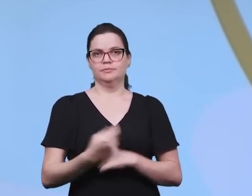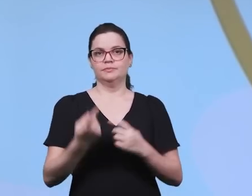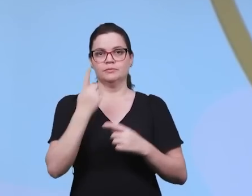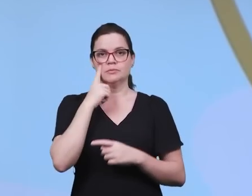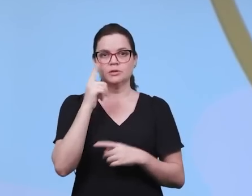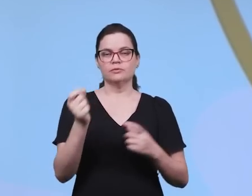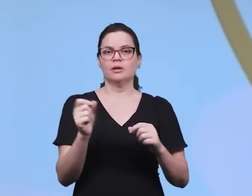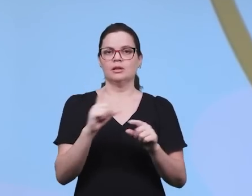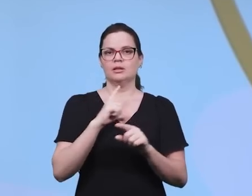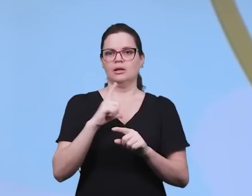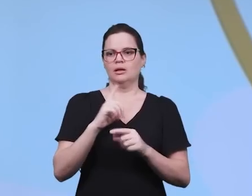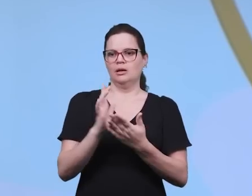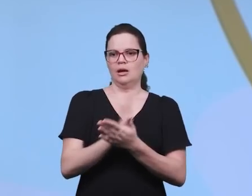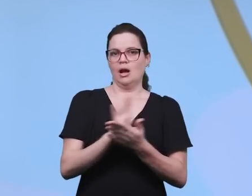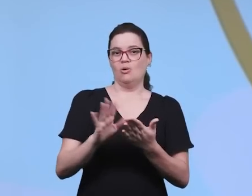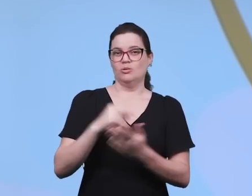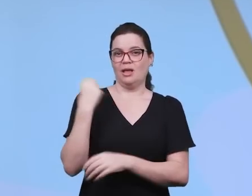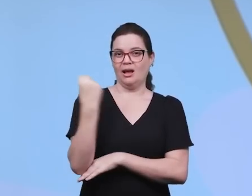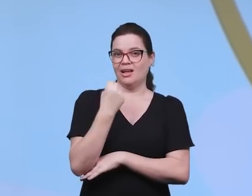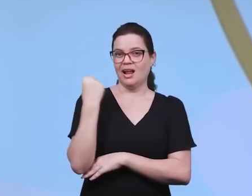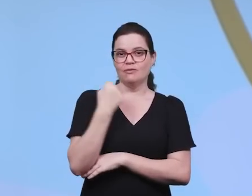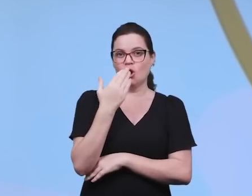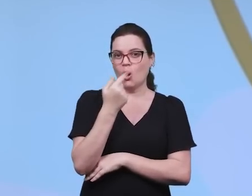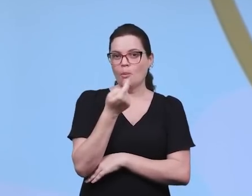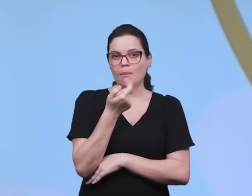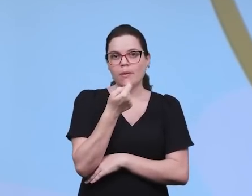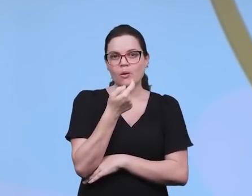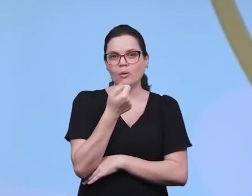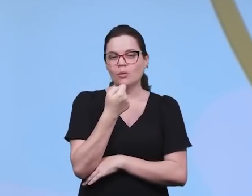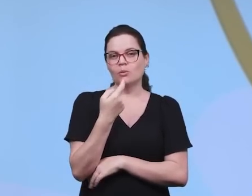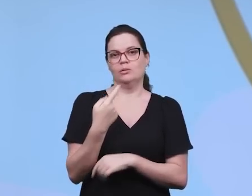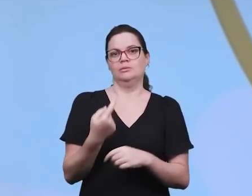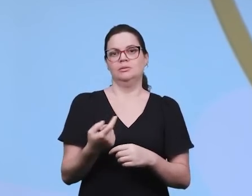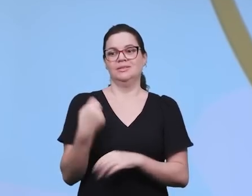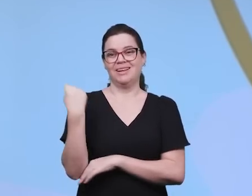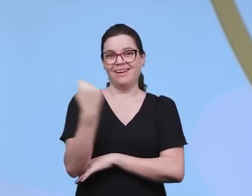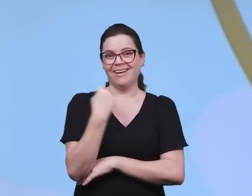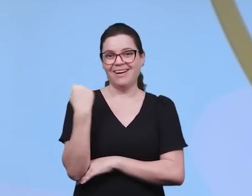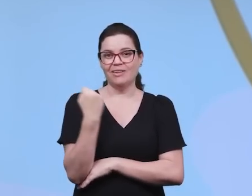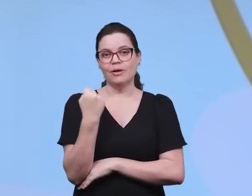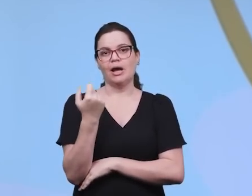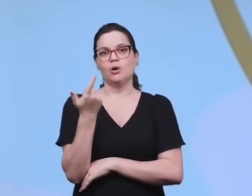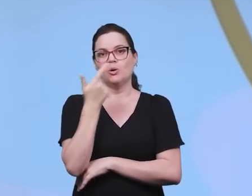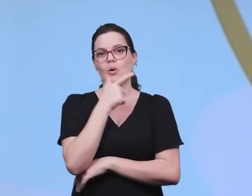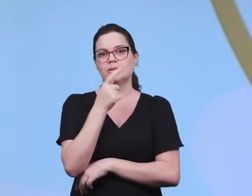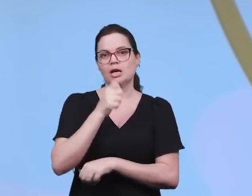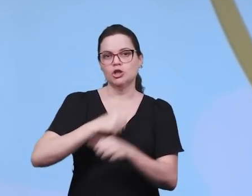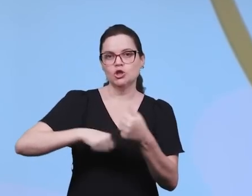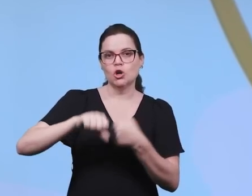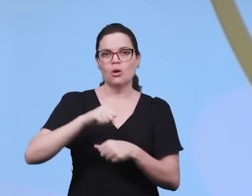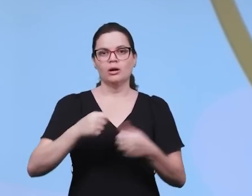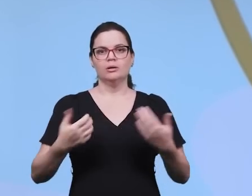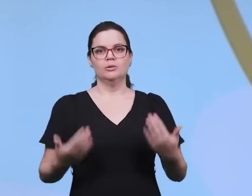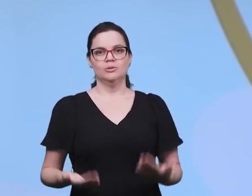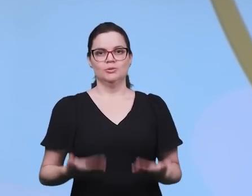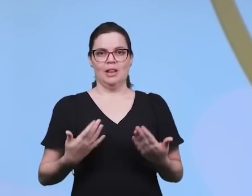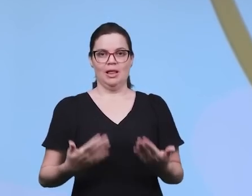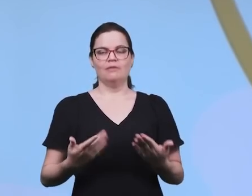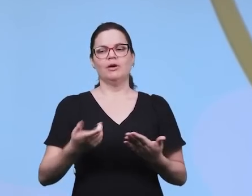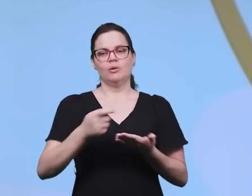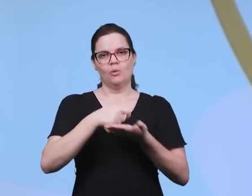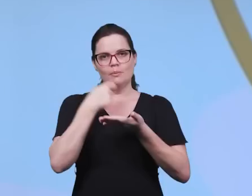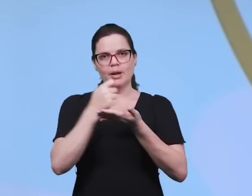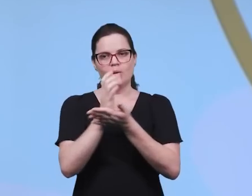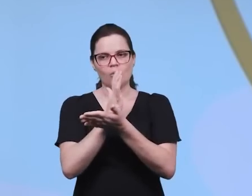hoje de tirar a pessoa de uma seletividade severa, trazer ela para uma moderada, mais leve, e às vezes até perder o conceito da seletividade.